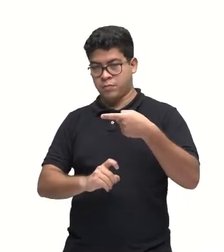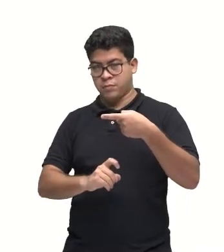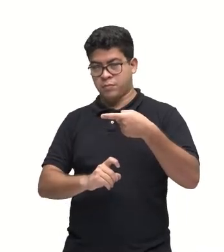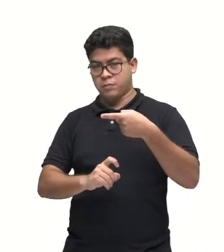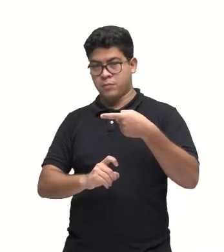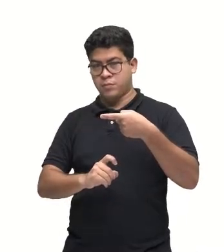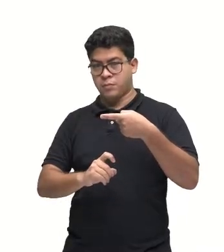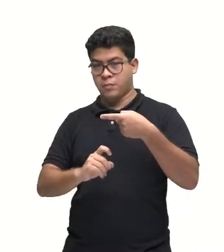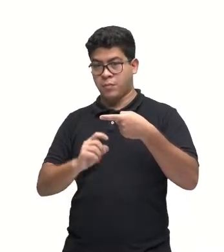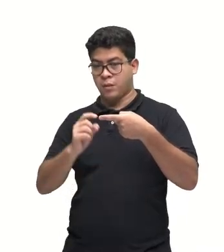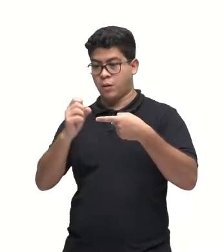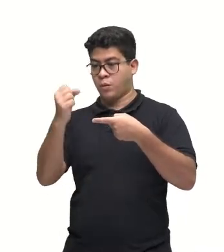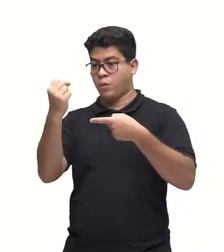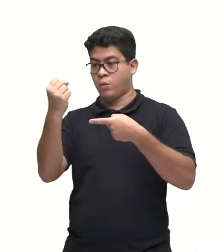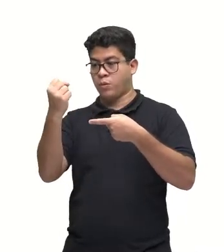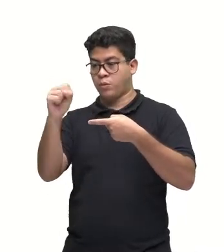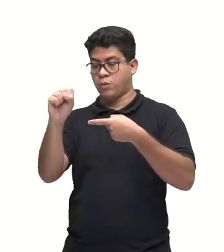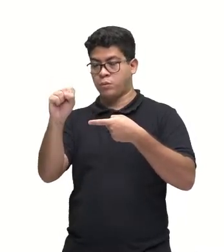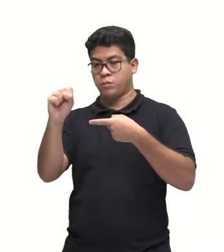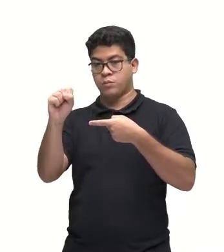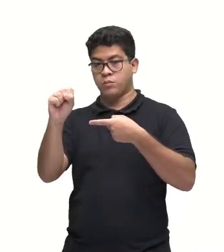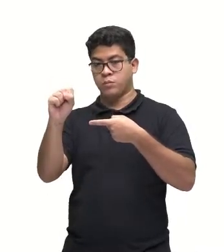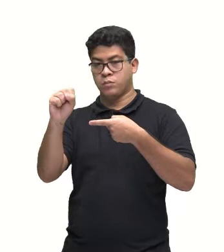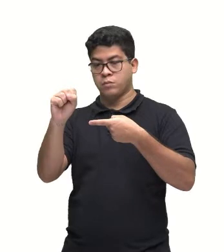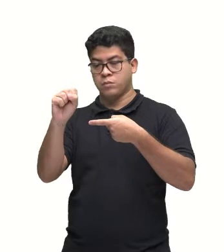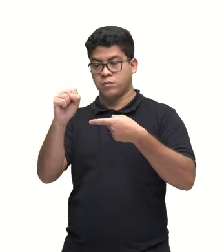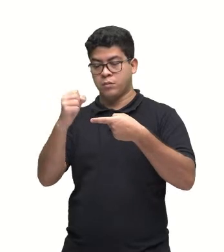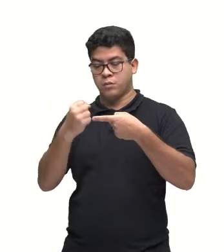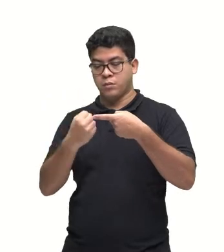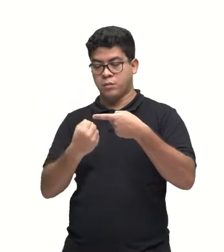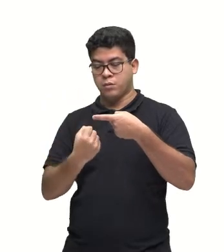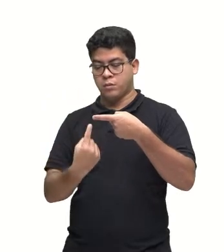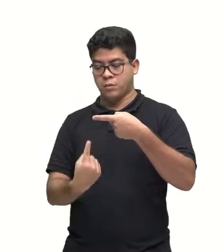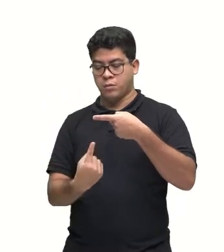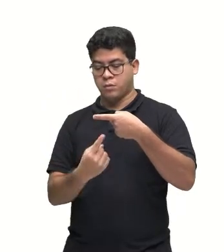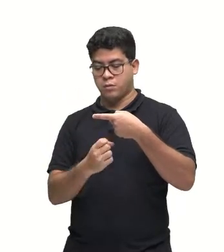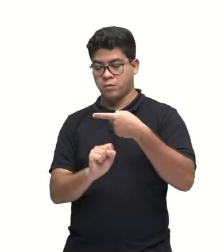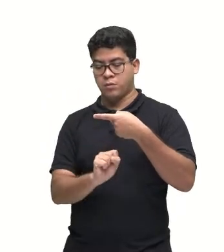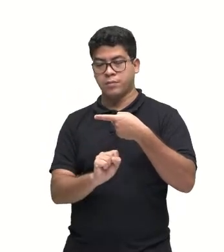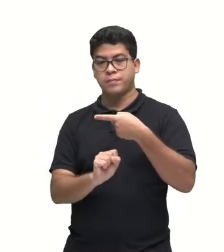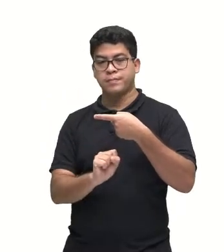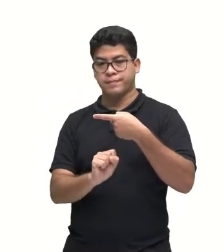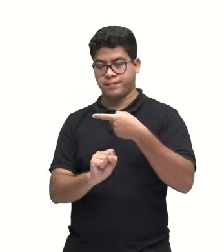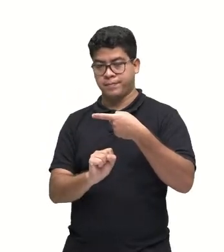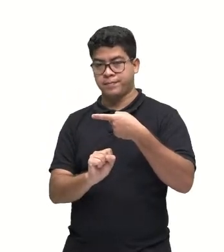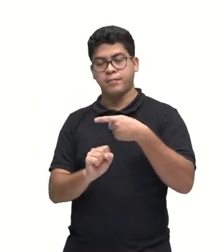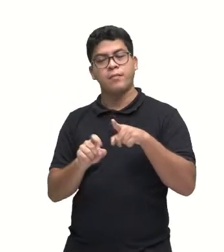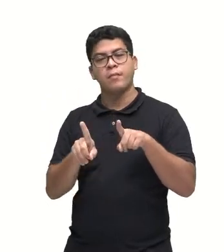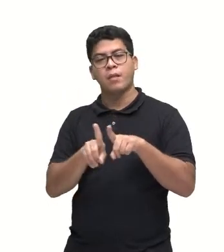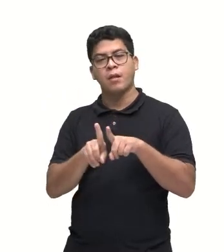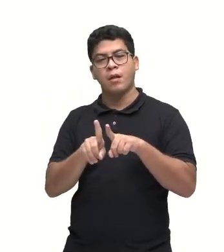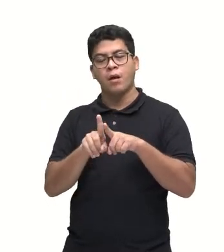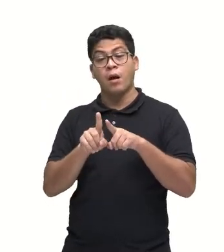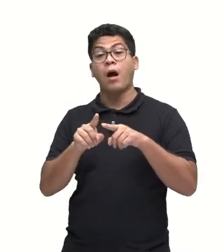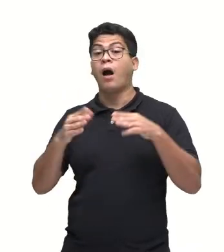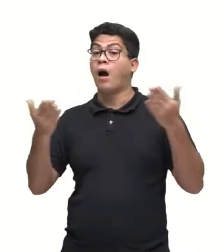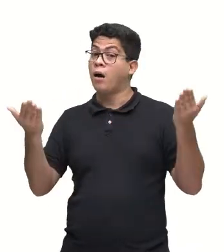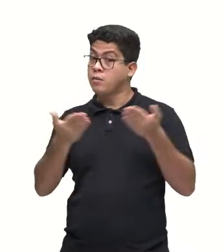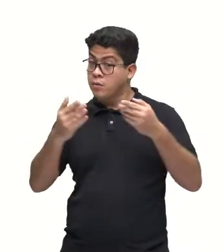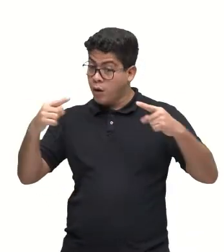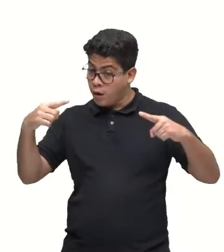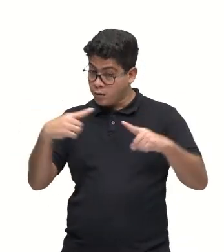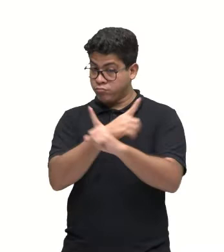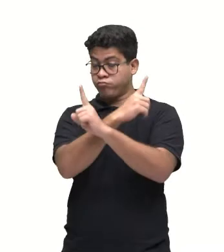a... Agora fica 8 sobre 18. E agora a gente multiplica.